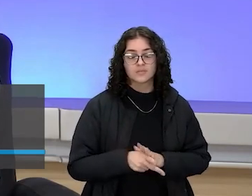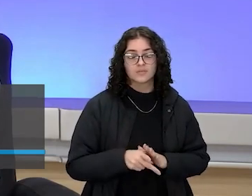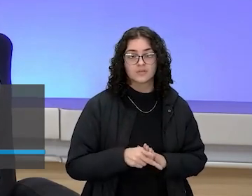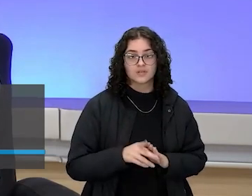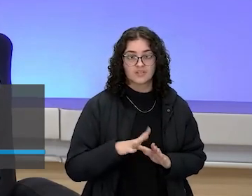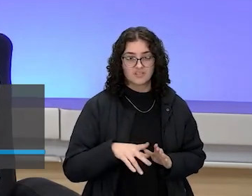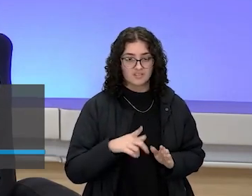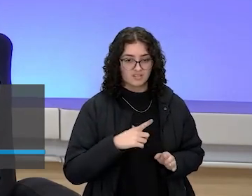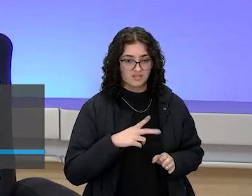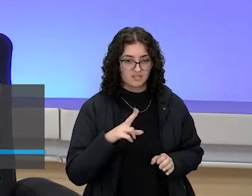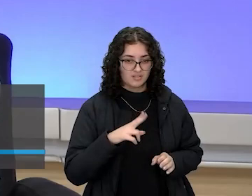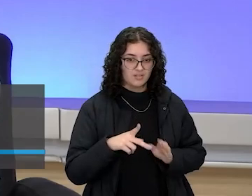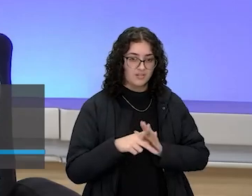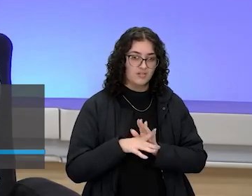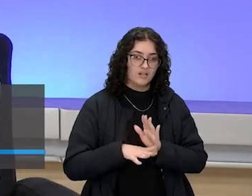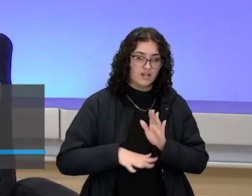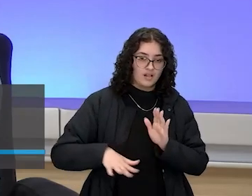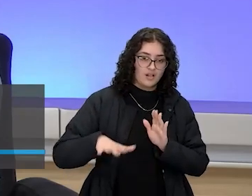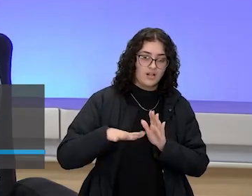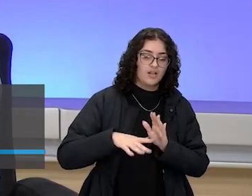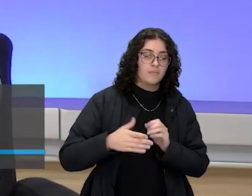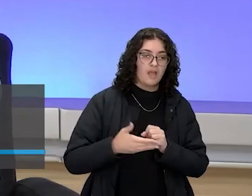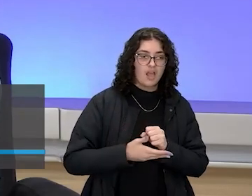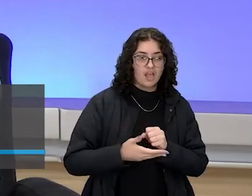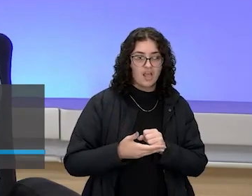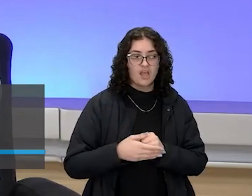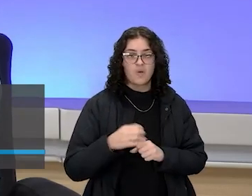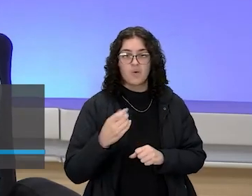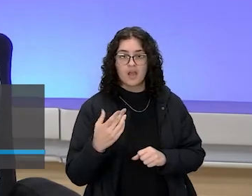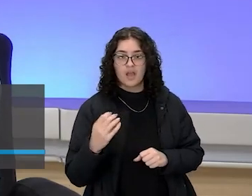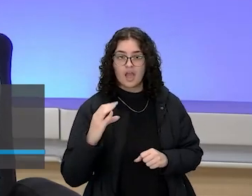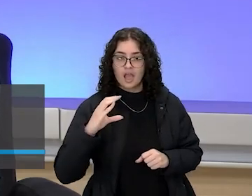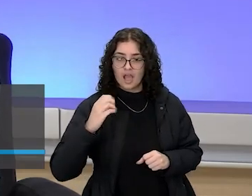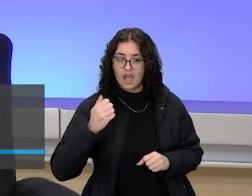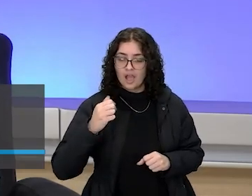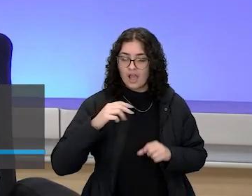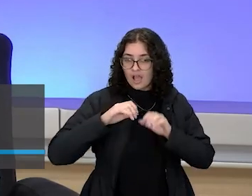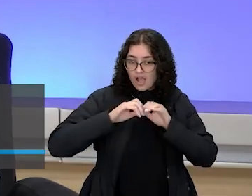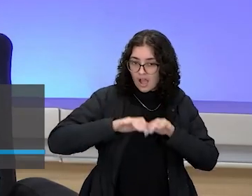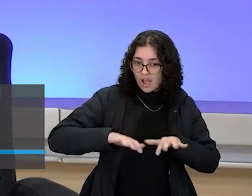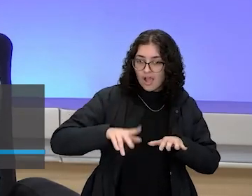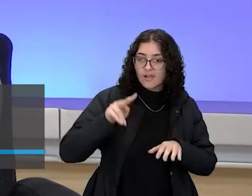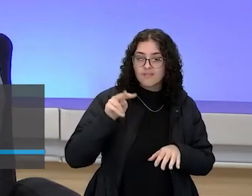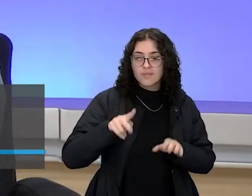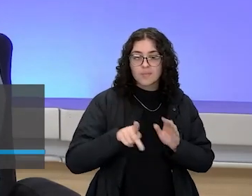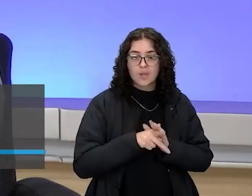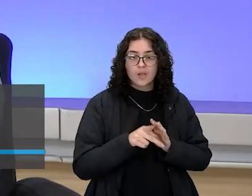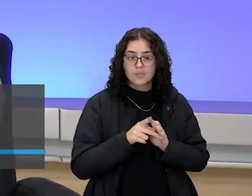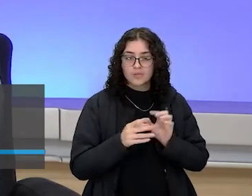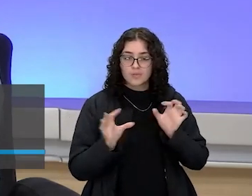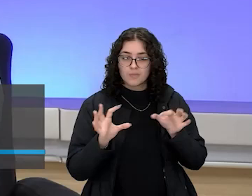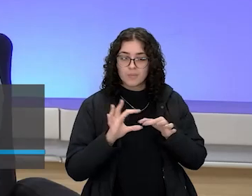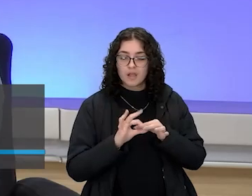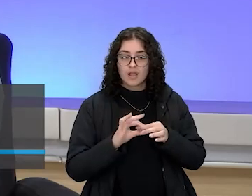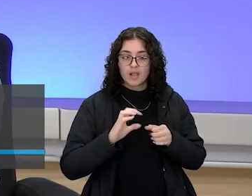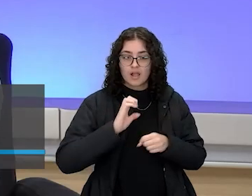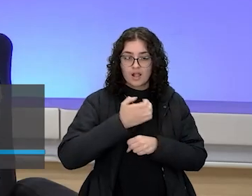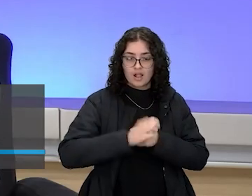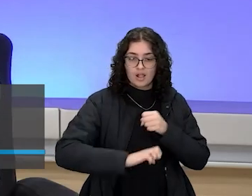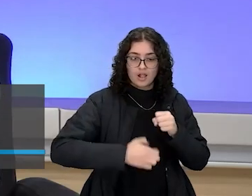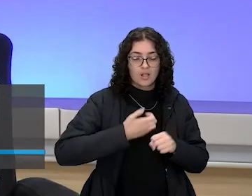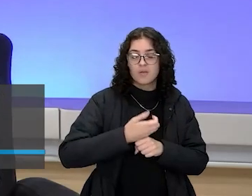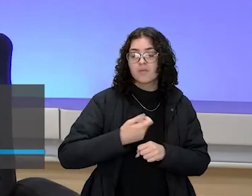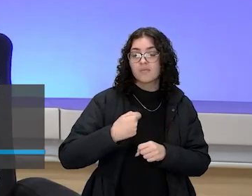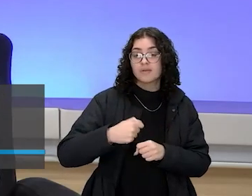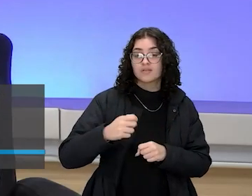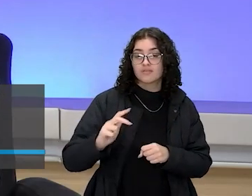isso aqui é um ácido de Lewis, é uma base de Lewis, a gente vai estar olhando pares de elétrons. Então, eu não preciso do